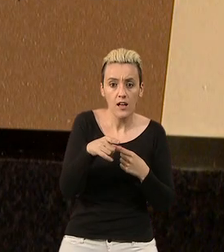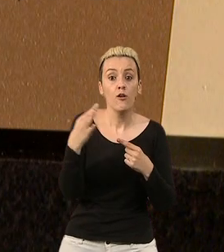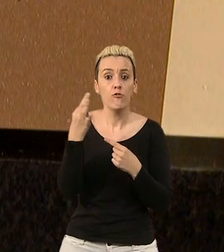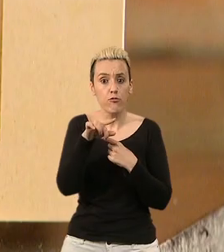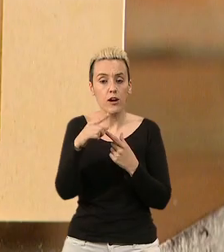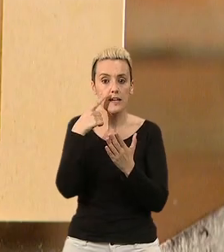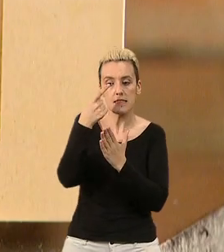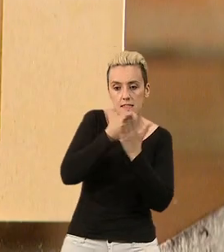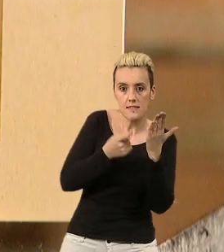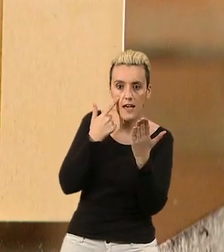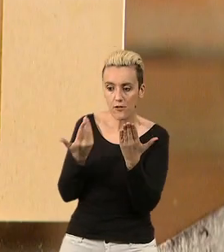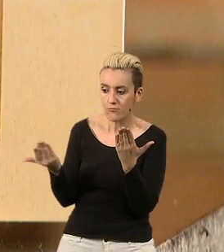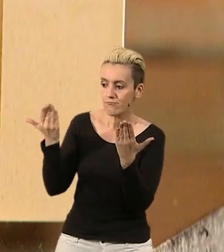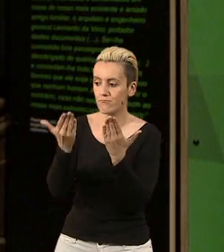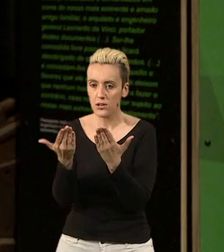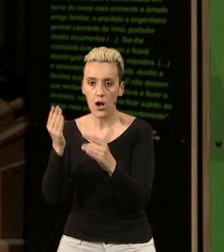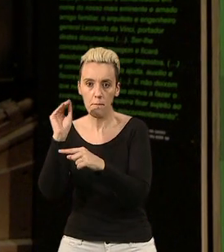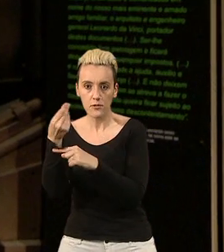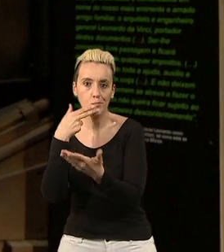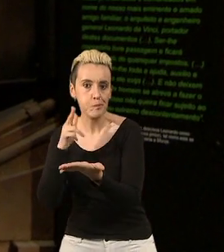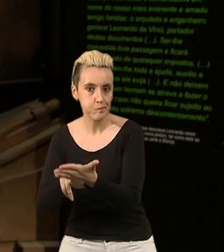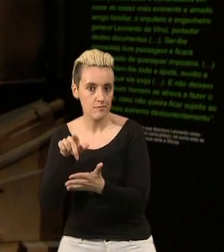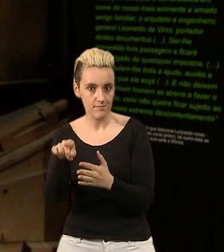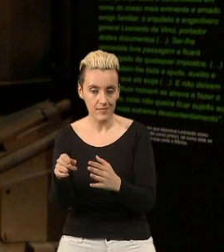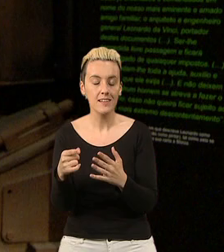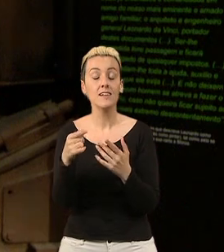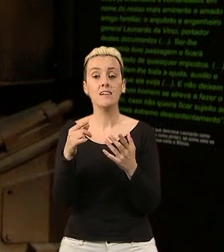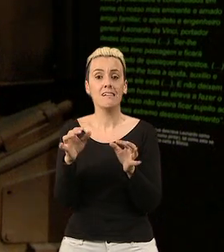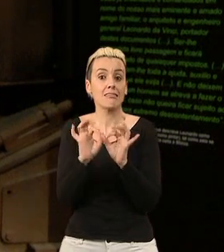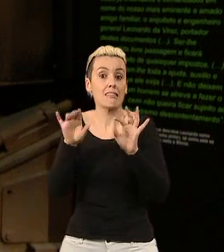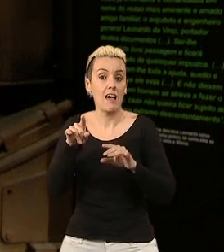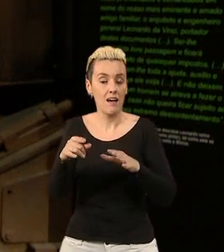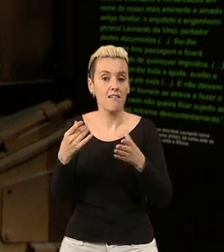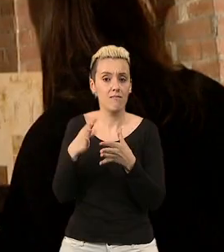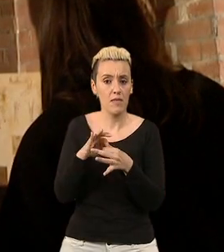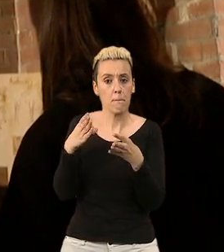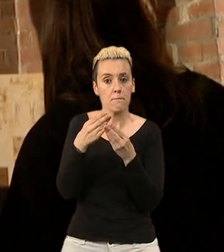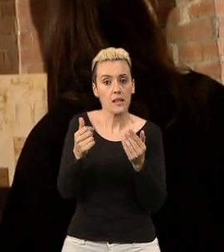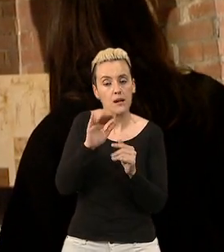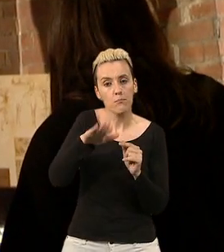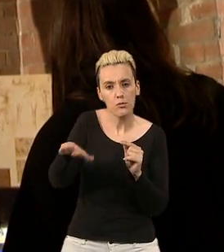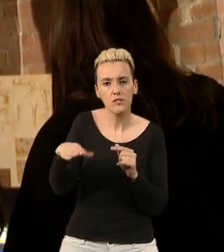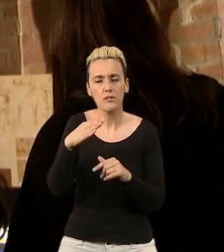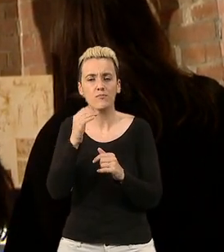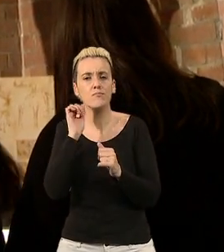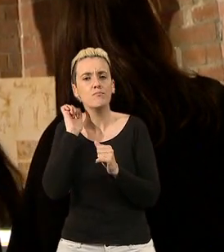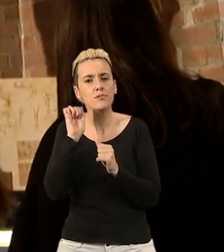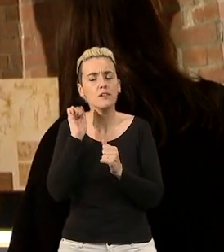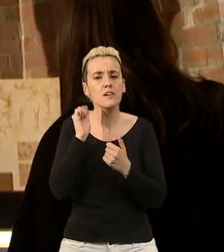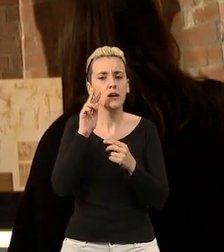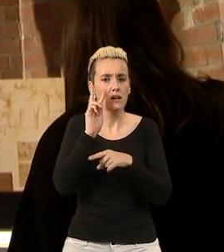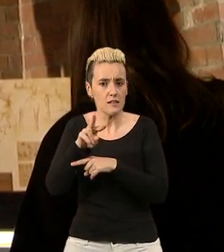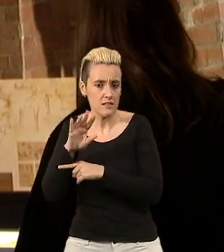reais, tal e qual como fizemos com alguns dos materiais do Museu da Ciência, o esqueleto do